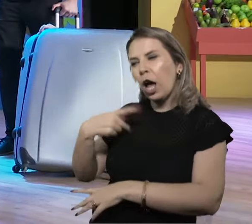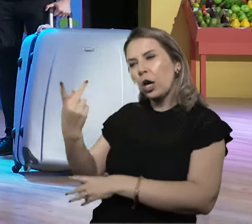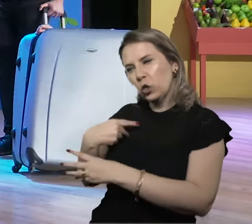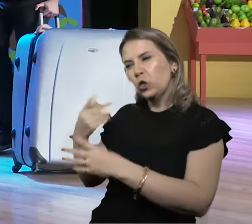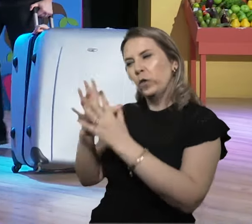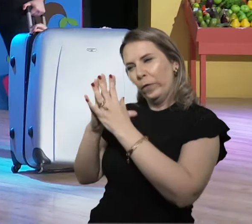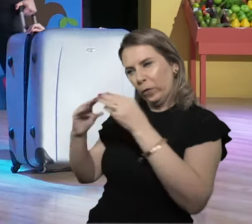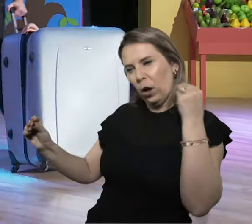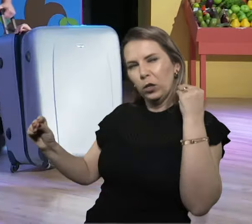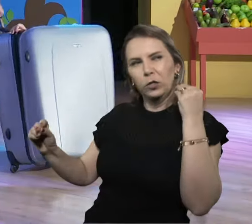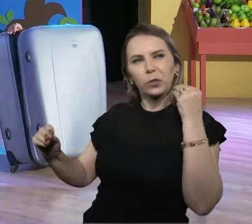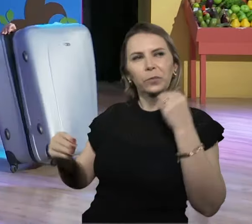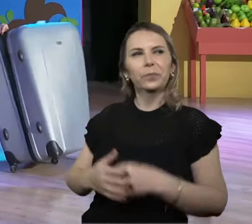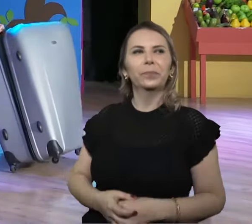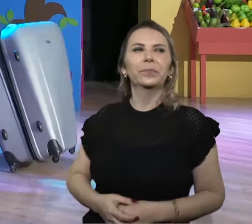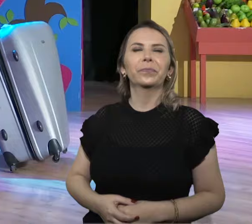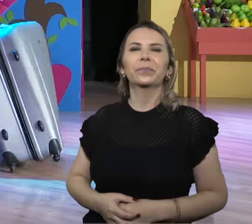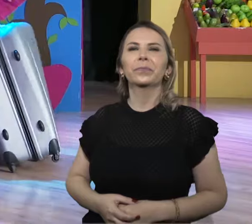história a gente foge.